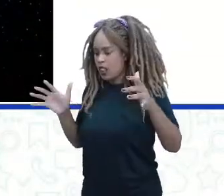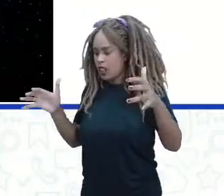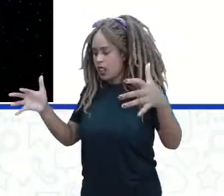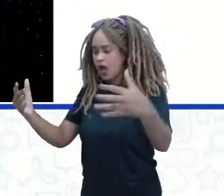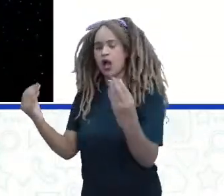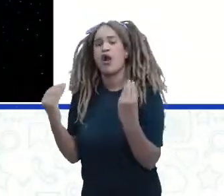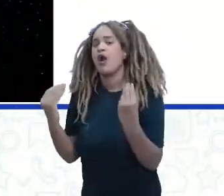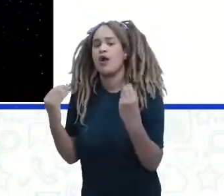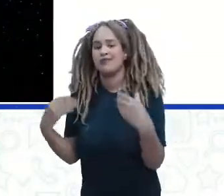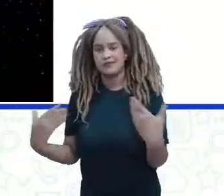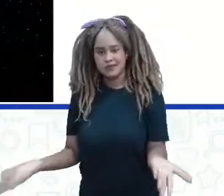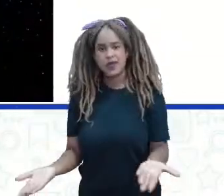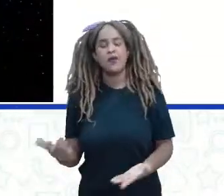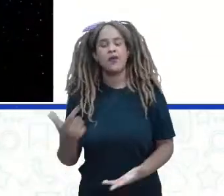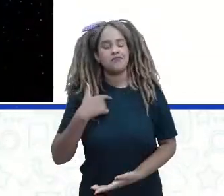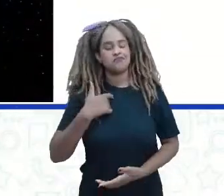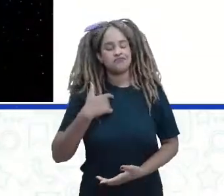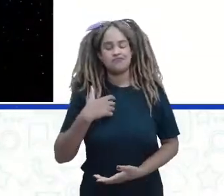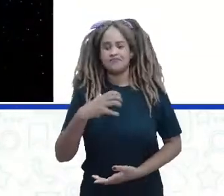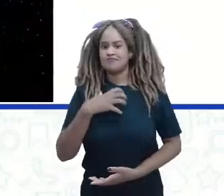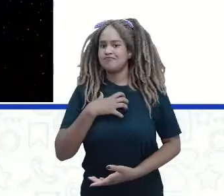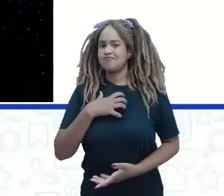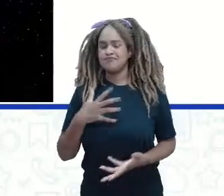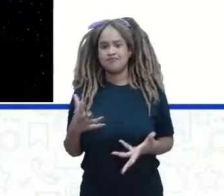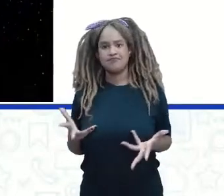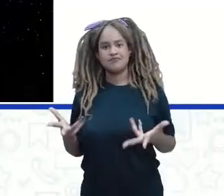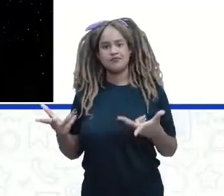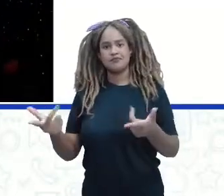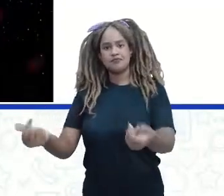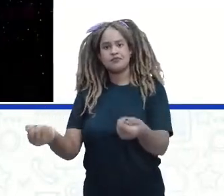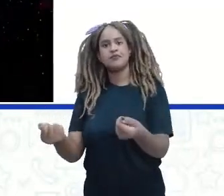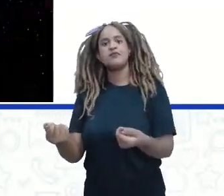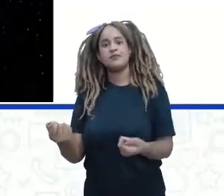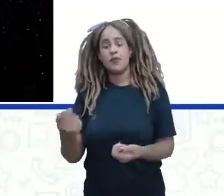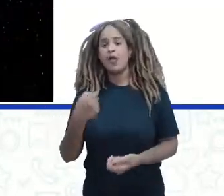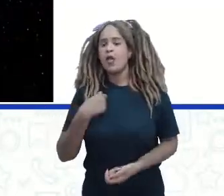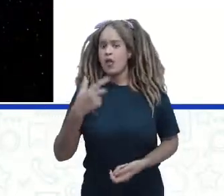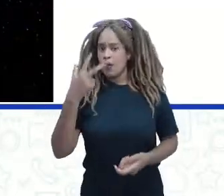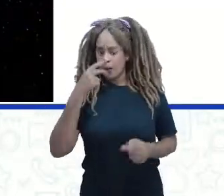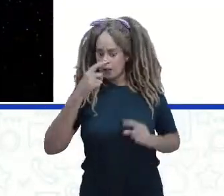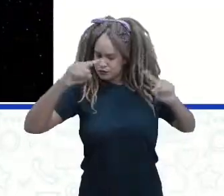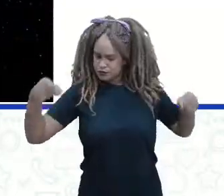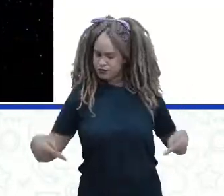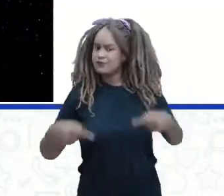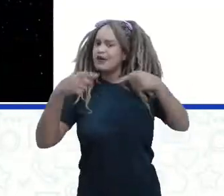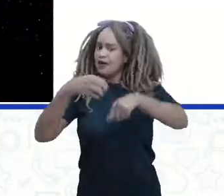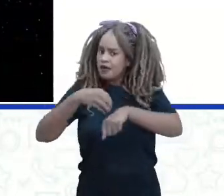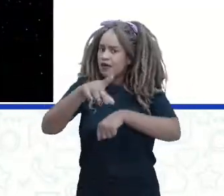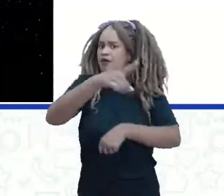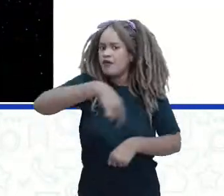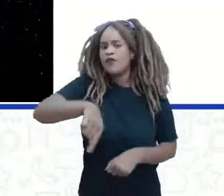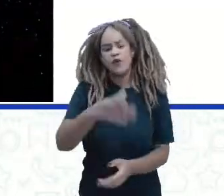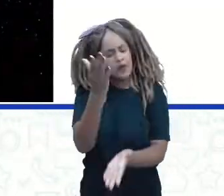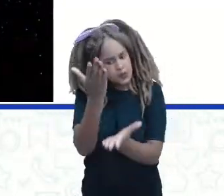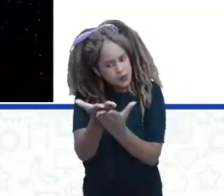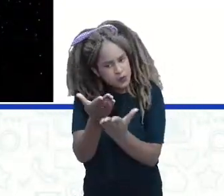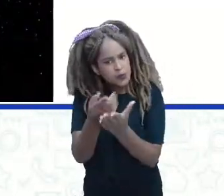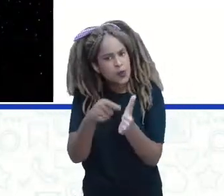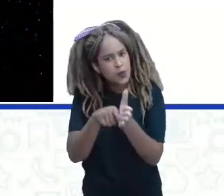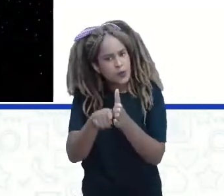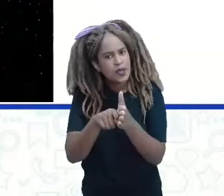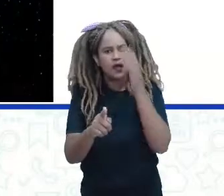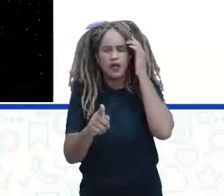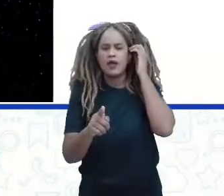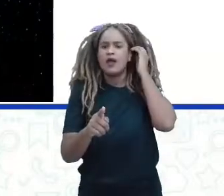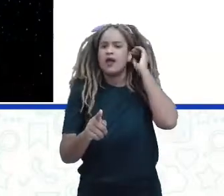Eu acho que o magnetismo é algo que eu vou dar a vocês como desafio. Dá uma olhada, estuda, né?